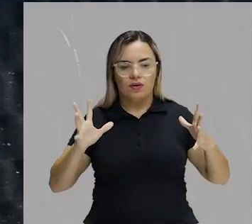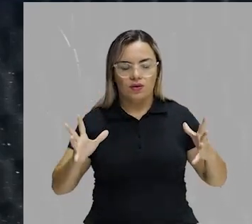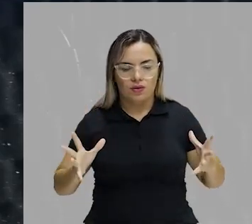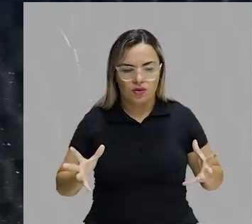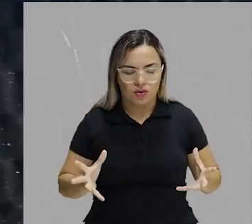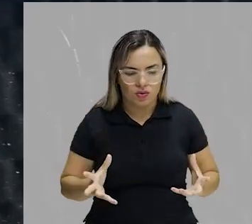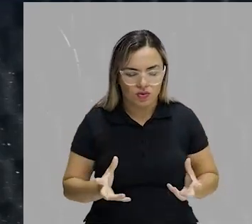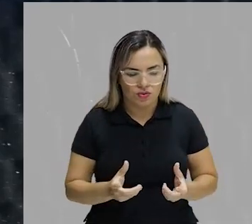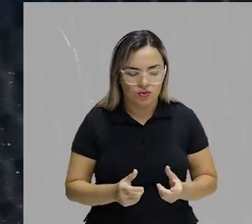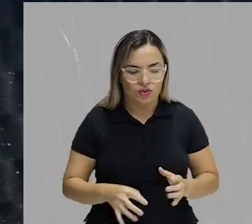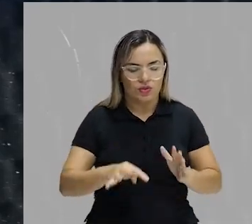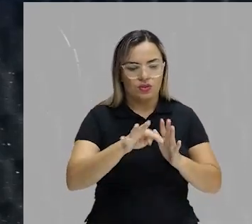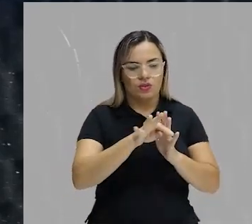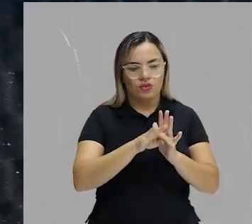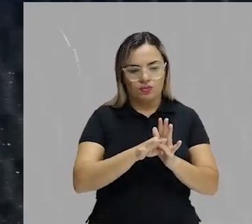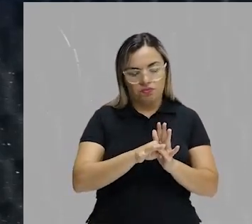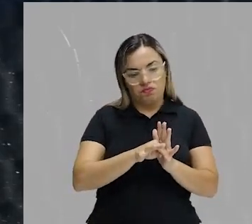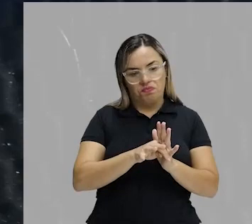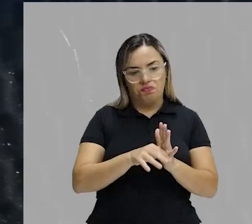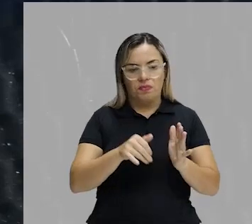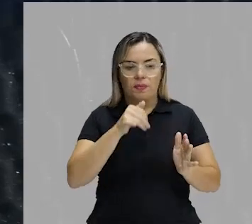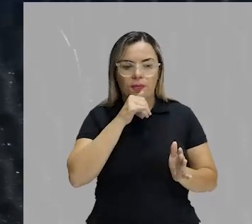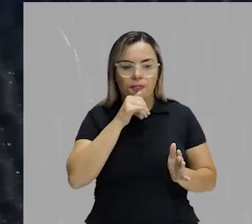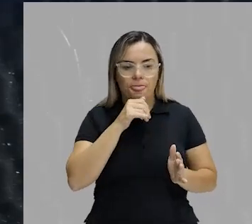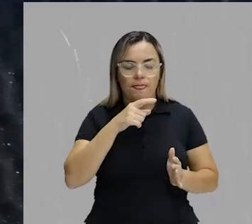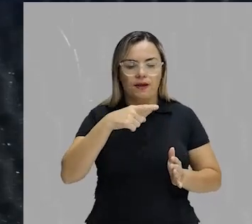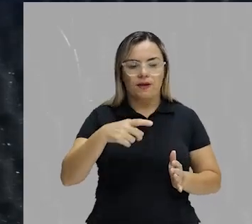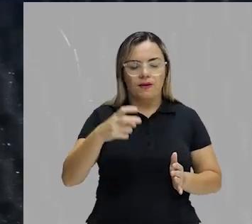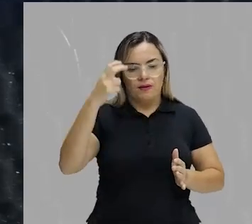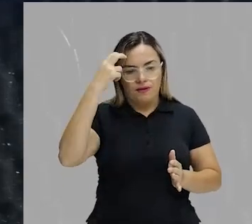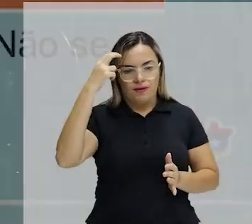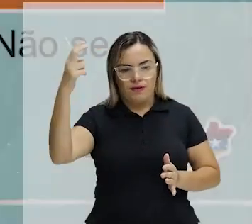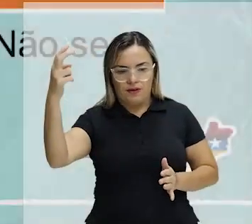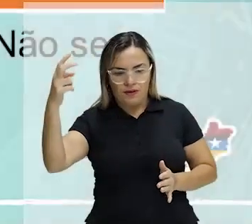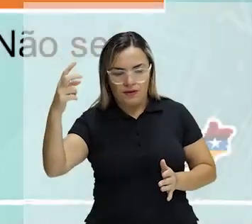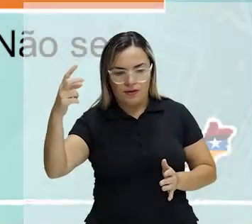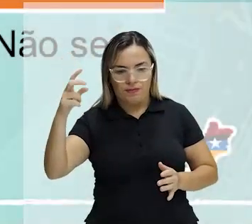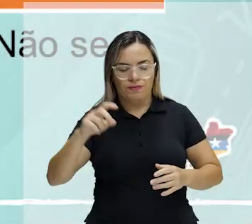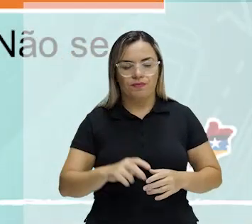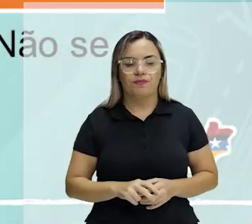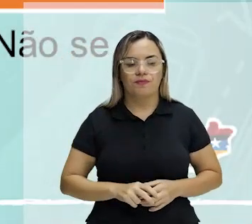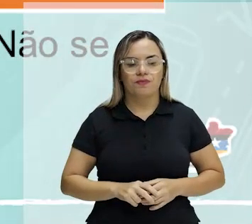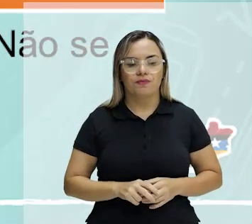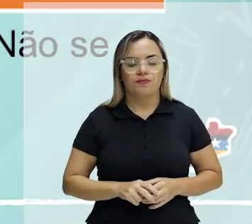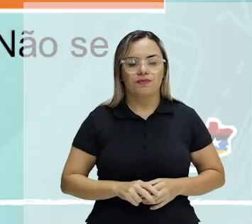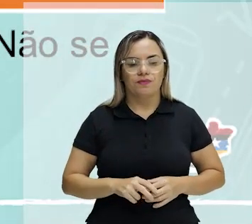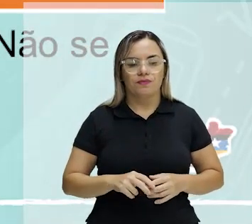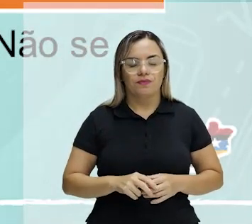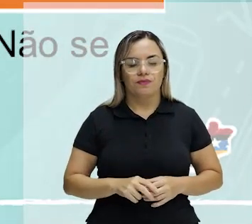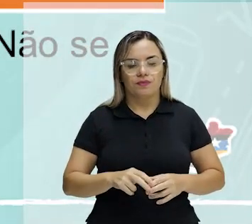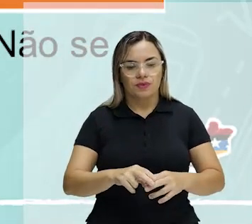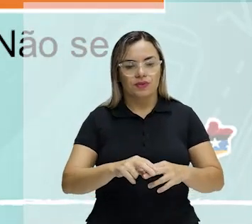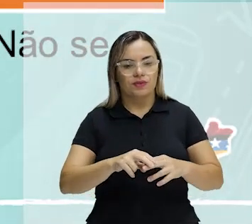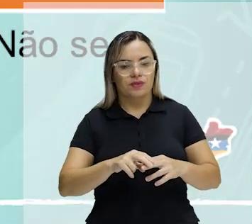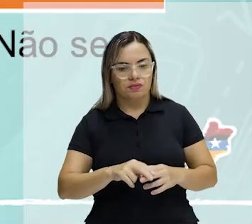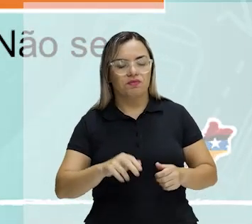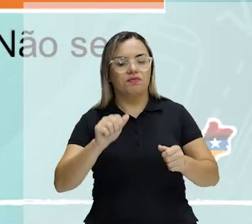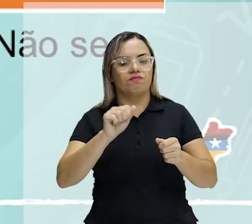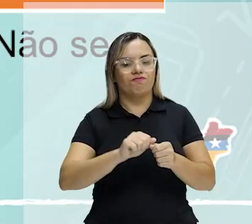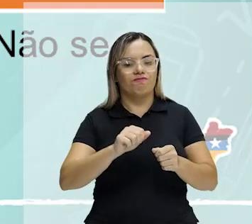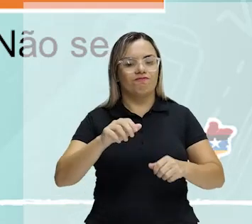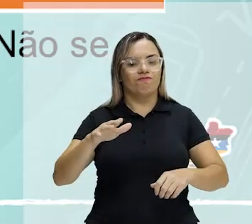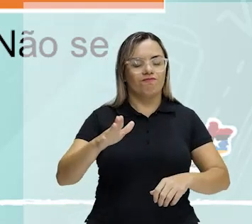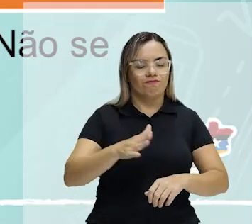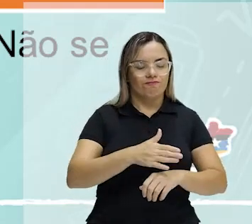uma conclusão. Você é inteligente, vocês são inteligentes, logo façam a melhor